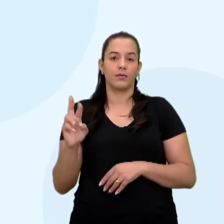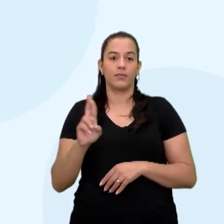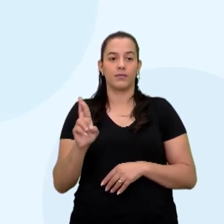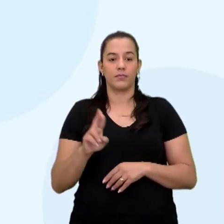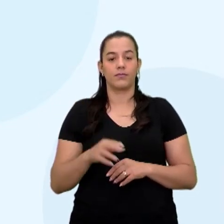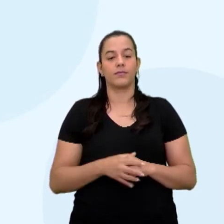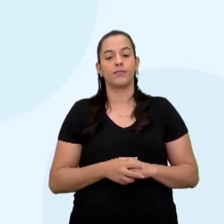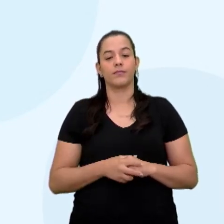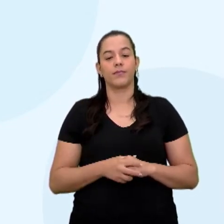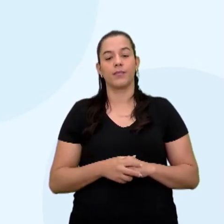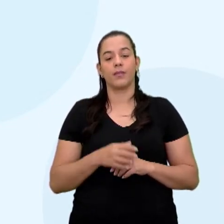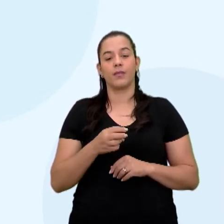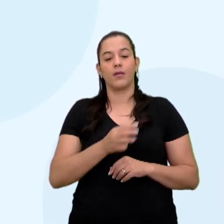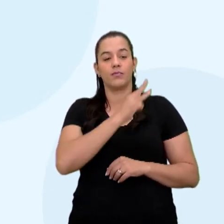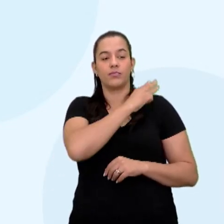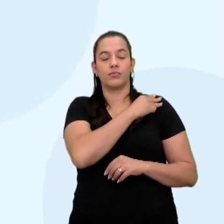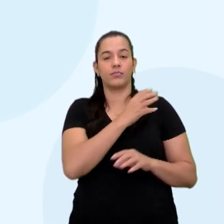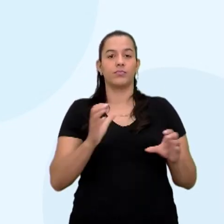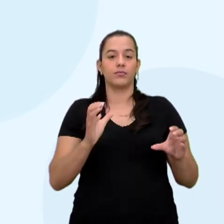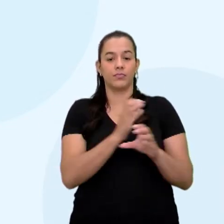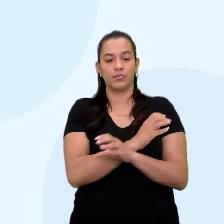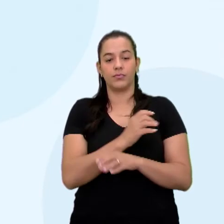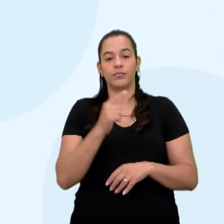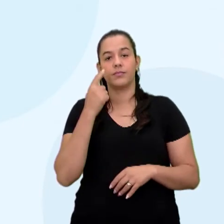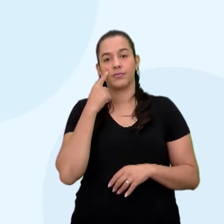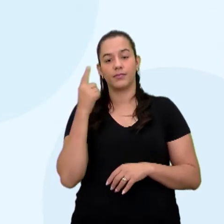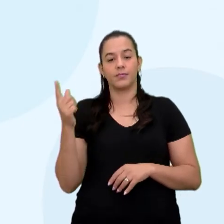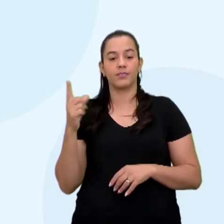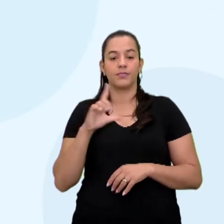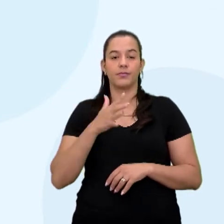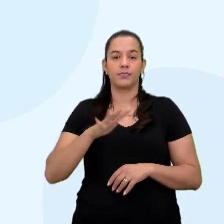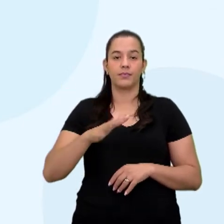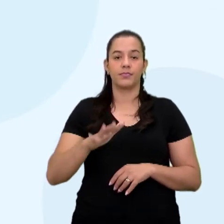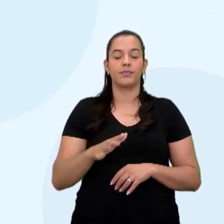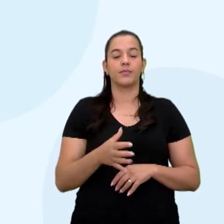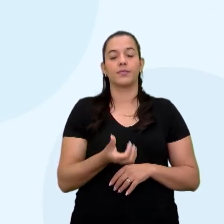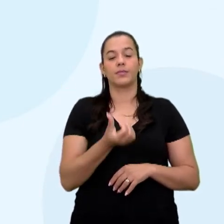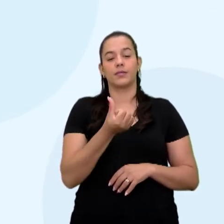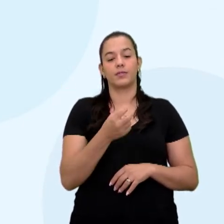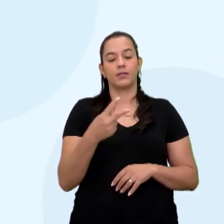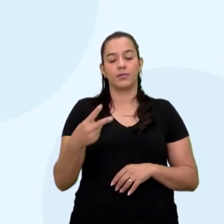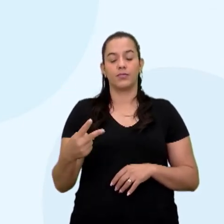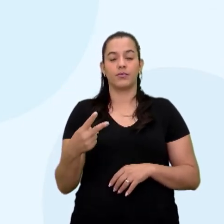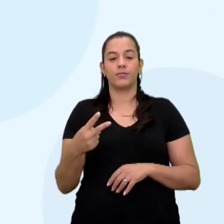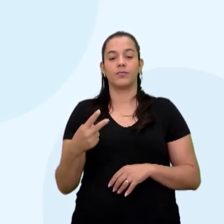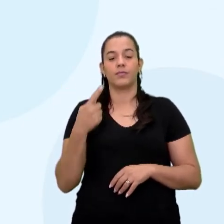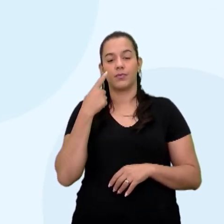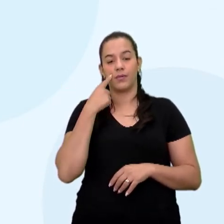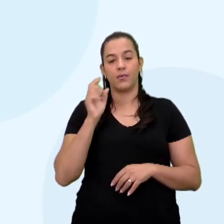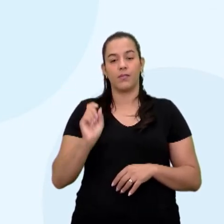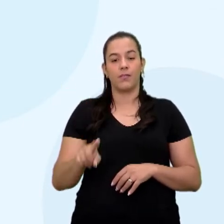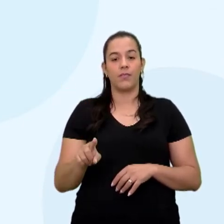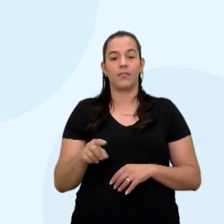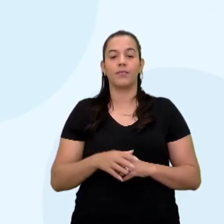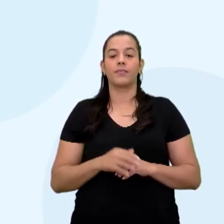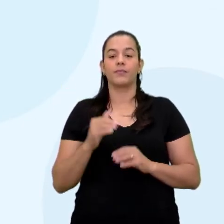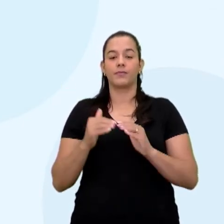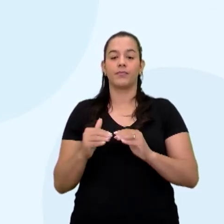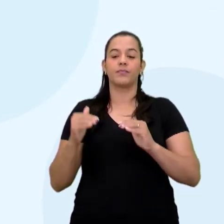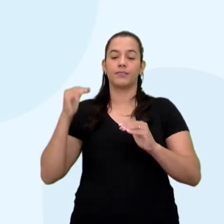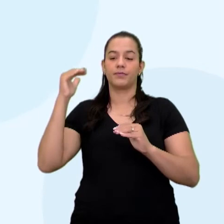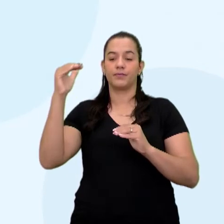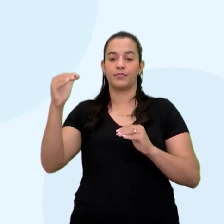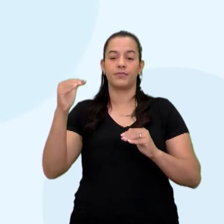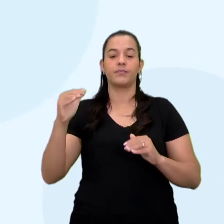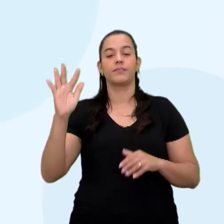R$1.500. Quem tem o ensino médio completo, né, que equivale a 62 moedas, R$1.860. E quem tem o